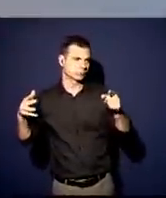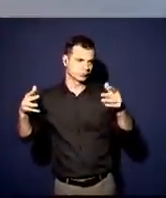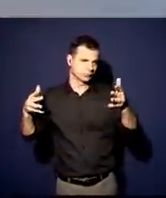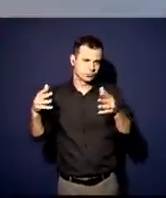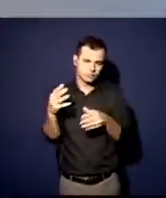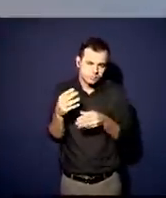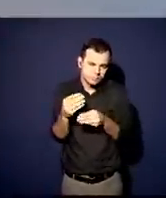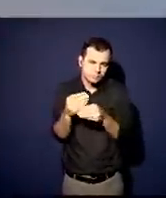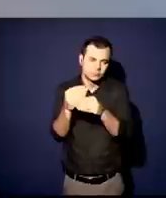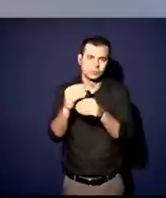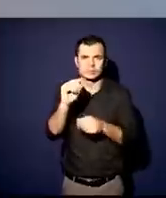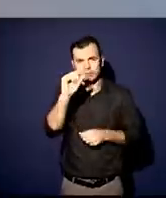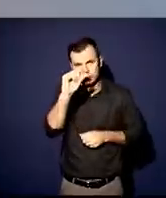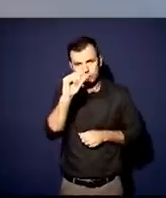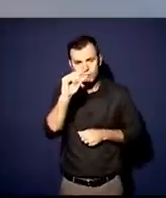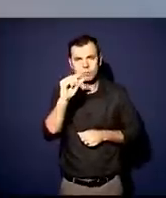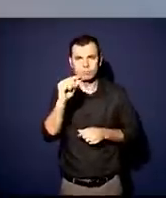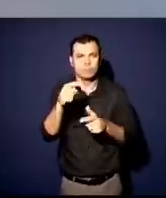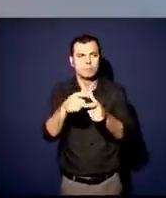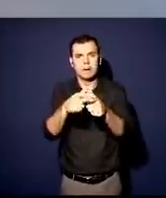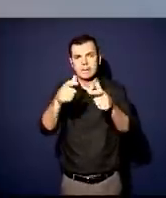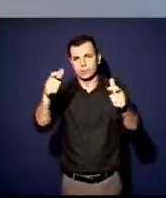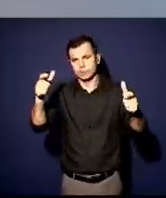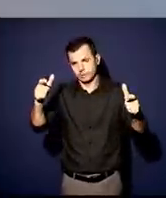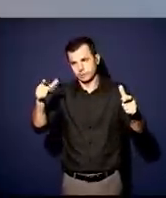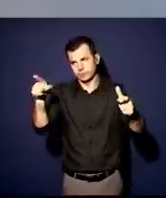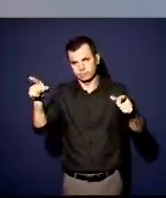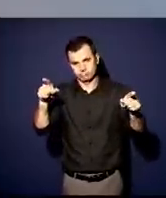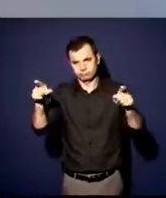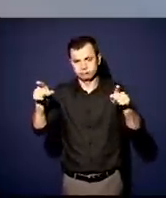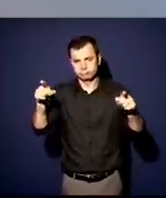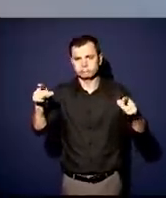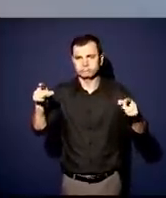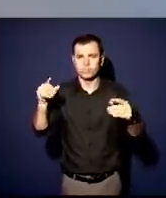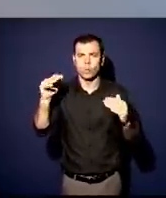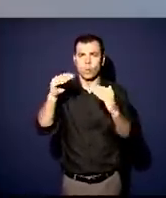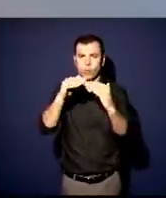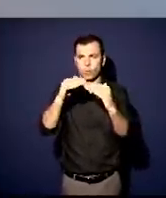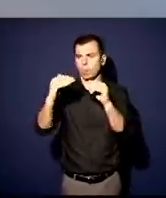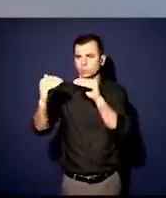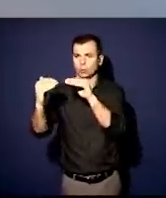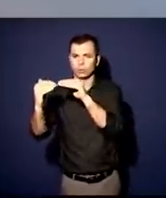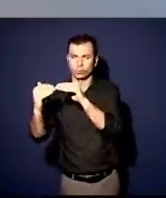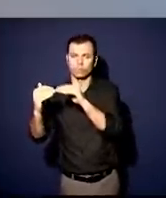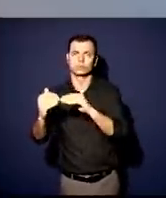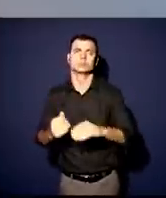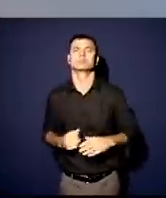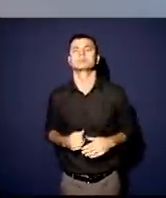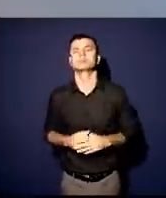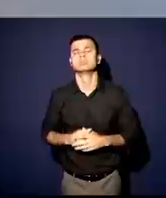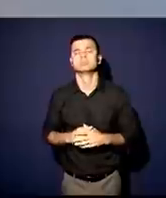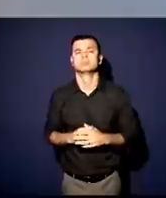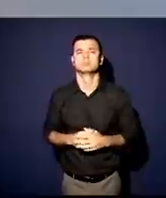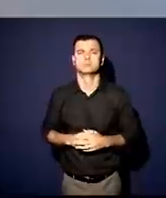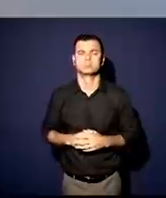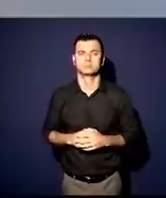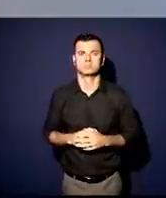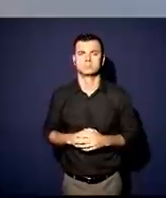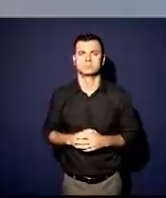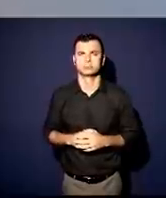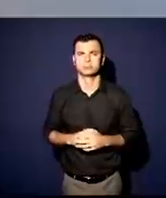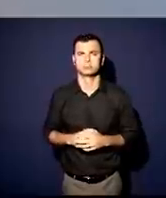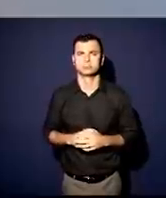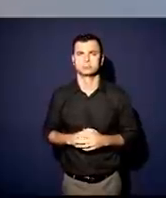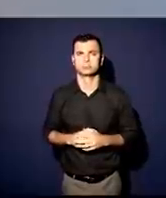tendo a concordar na maior parte das questões que foram colocadas. Eu acho que